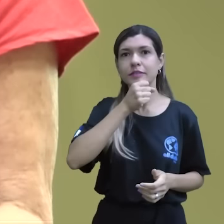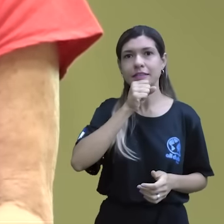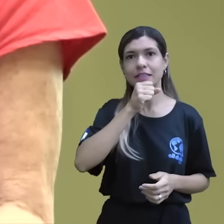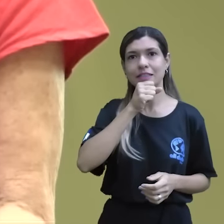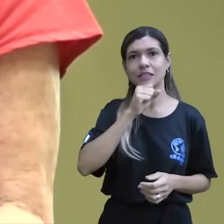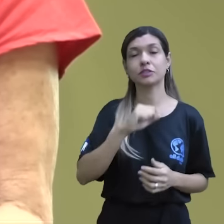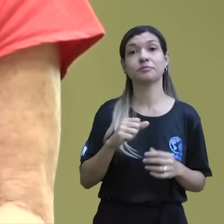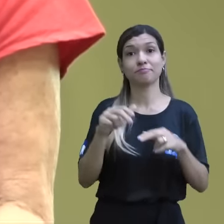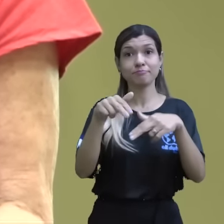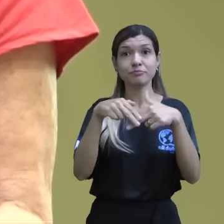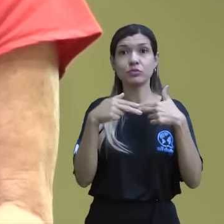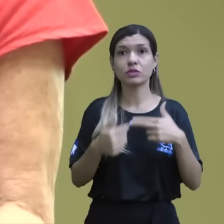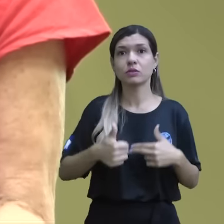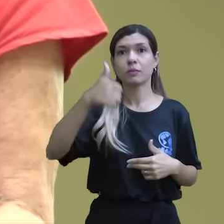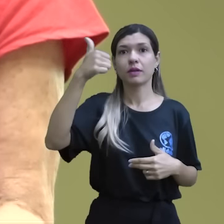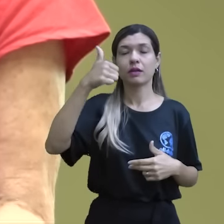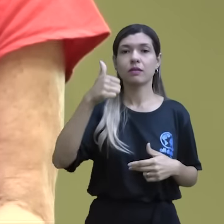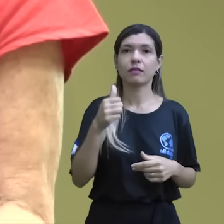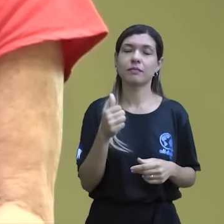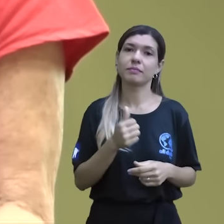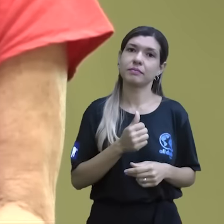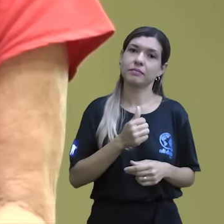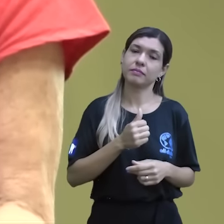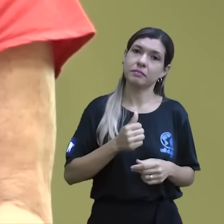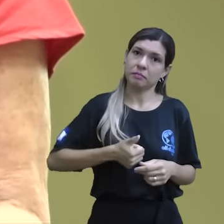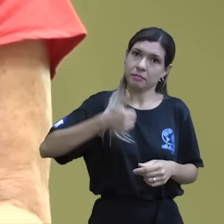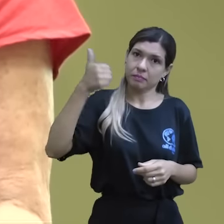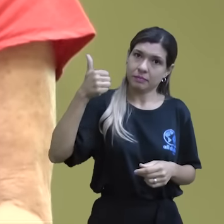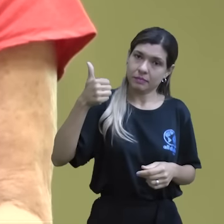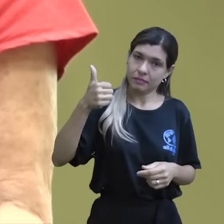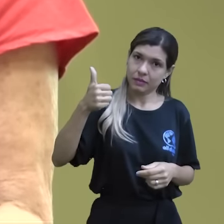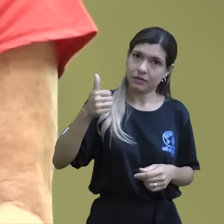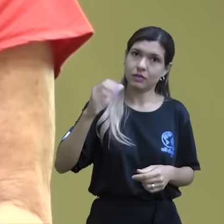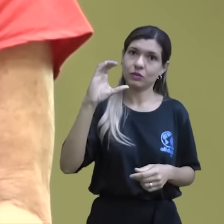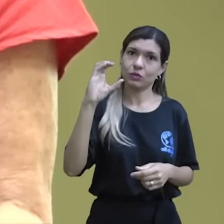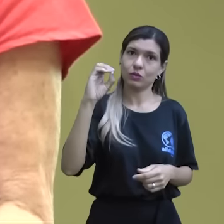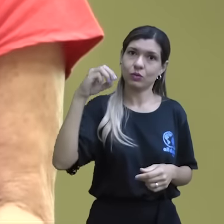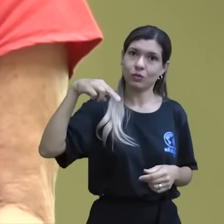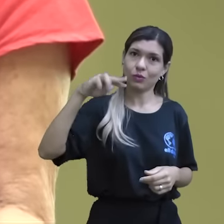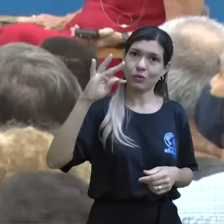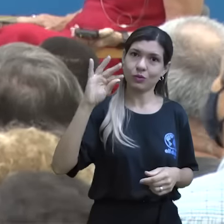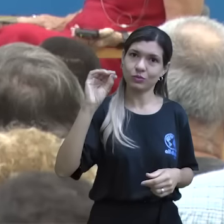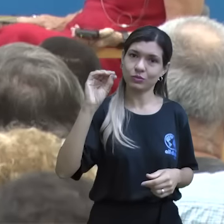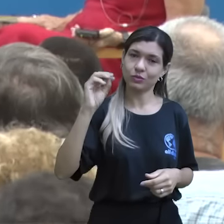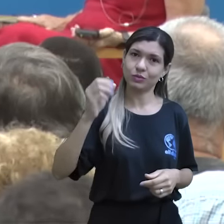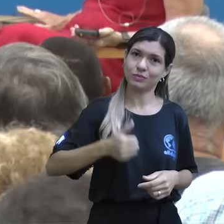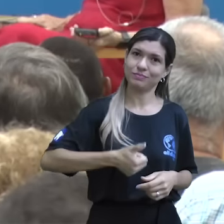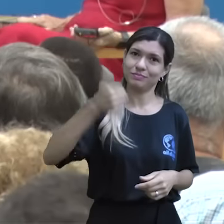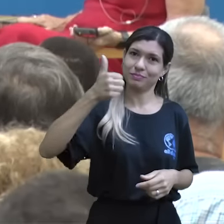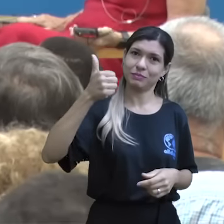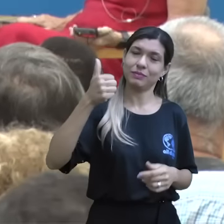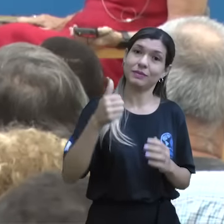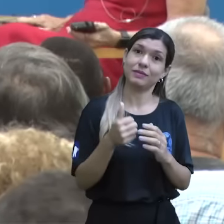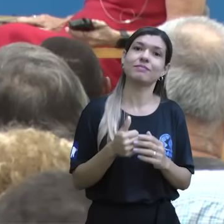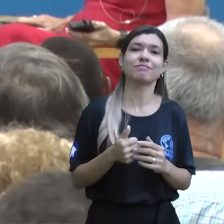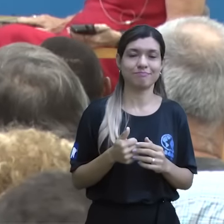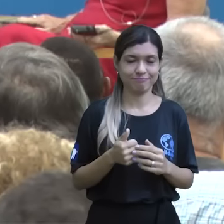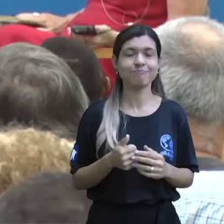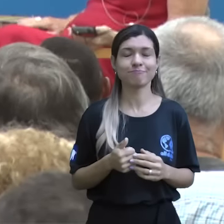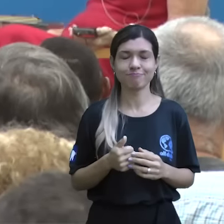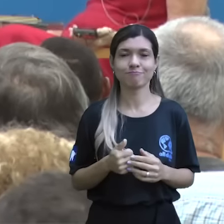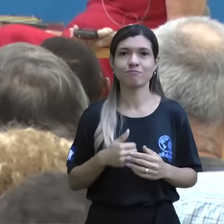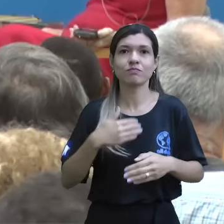gostam muito. Dá essa história do Zeca, dá várias dessas. Nova Califórnia. Nova Califórnia. A biblioteca. O